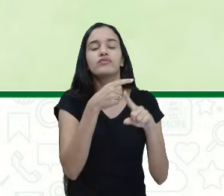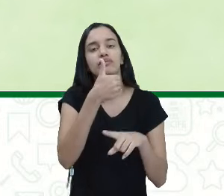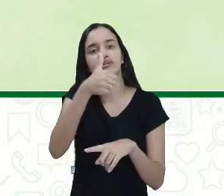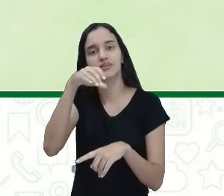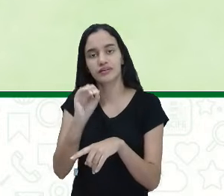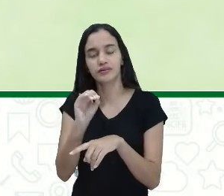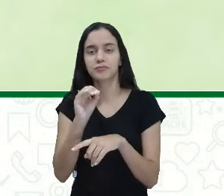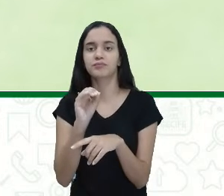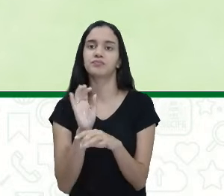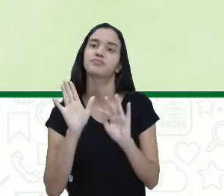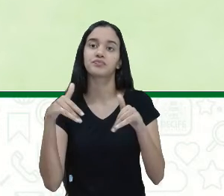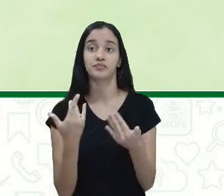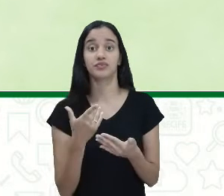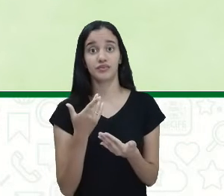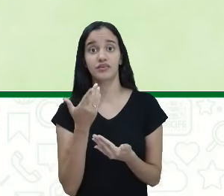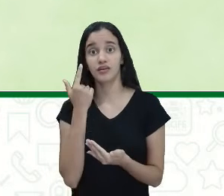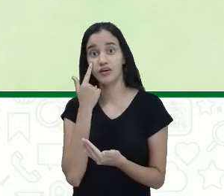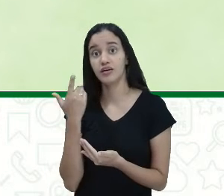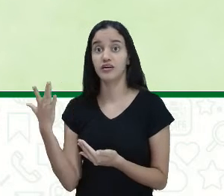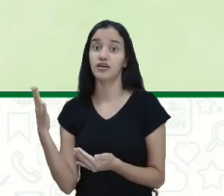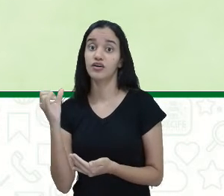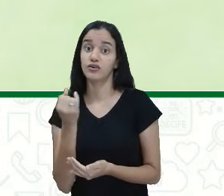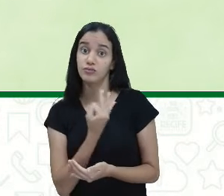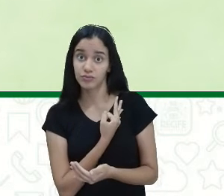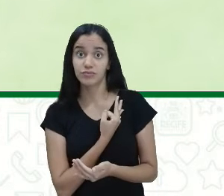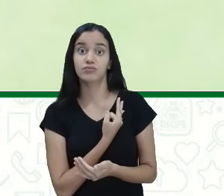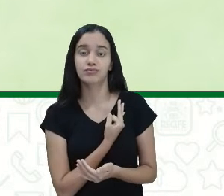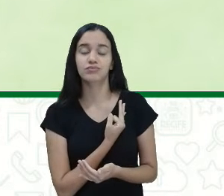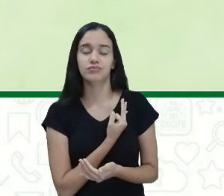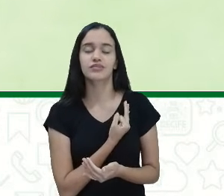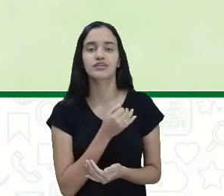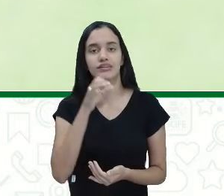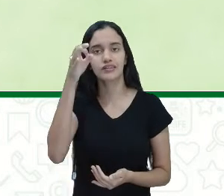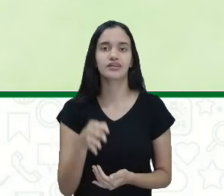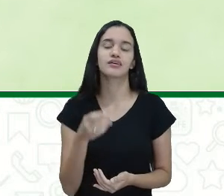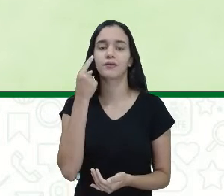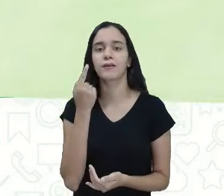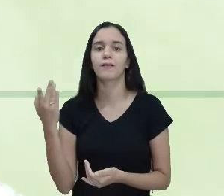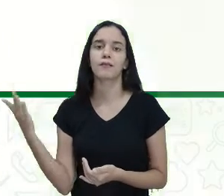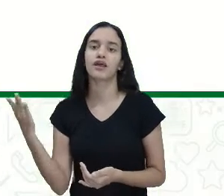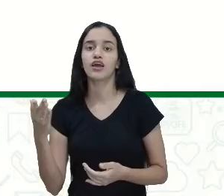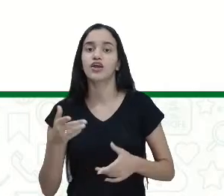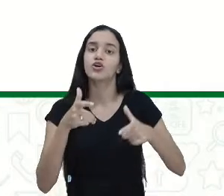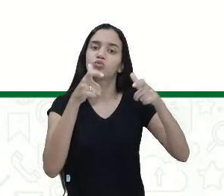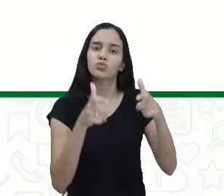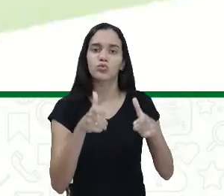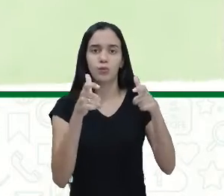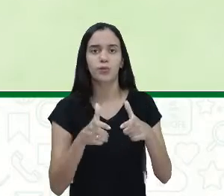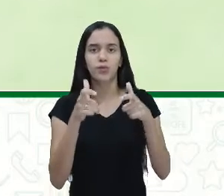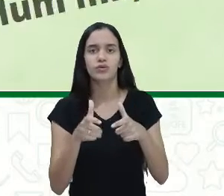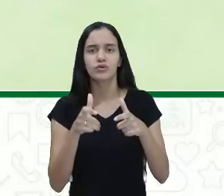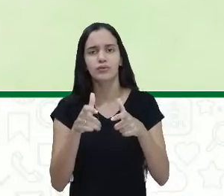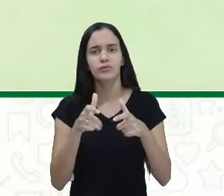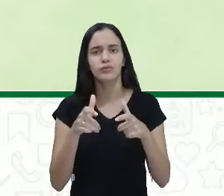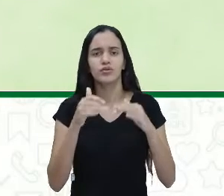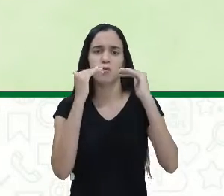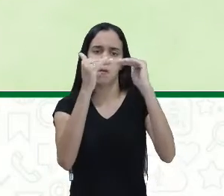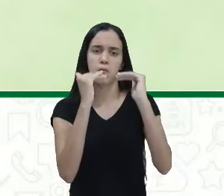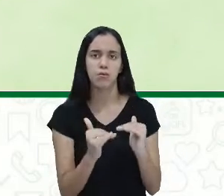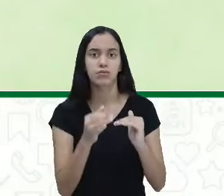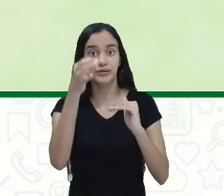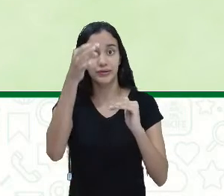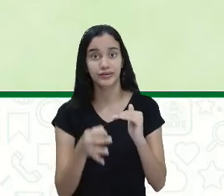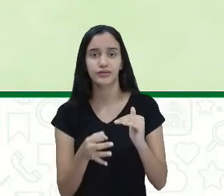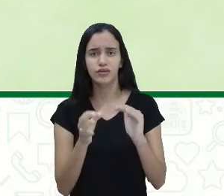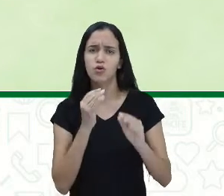certo? Então, foi decomposto, né? No posicionamento aí, tudo corretinho.